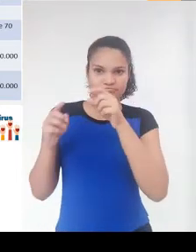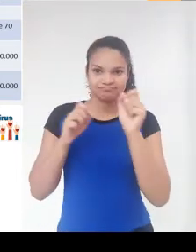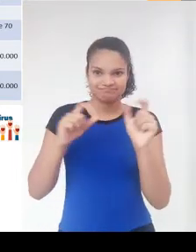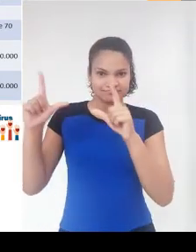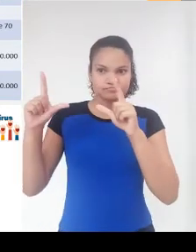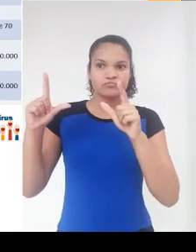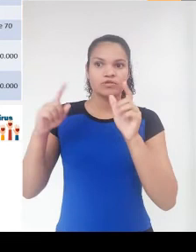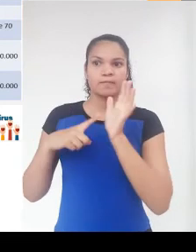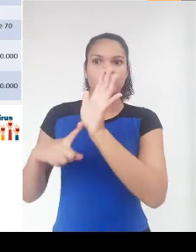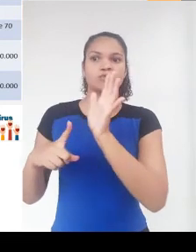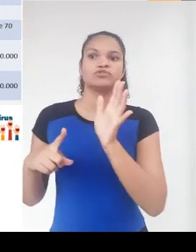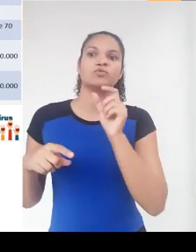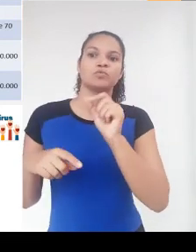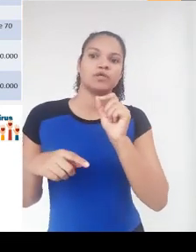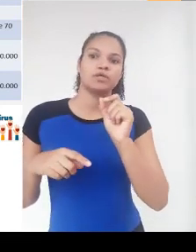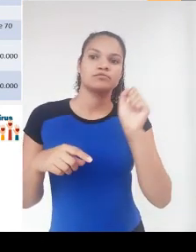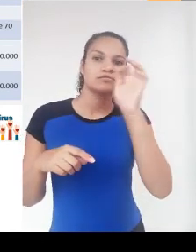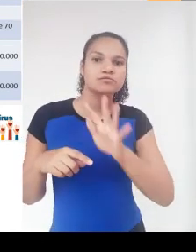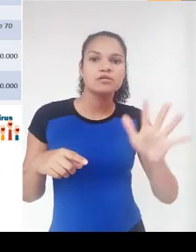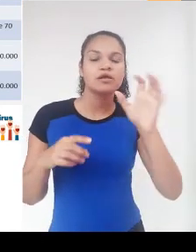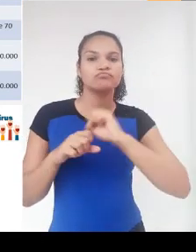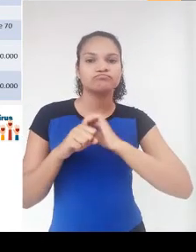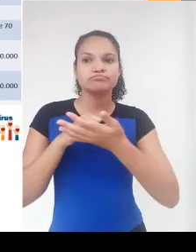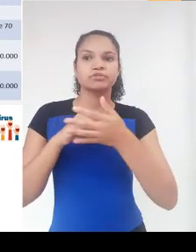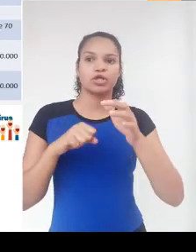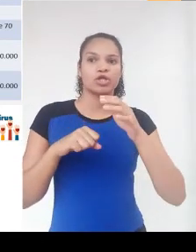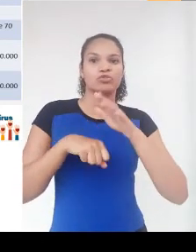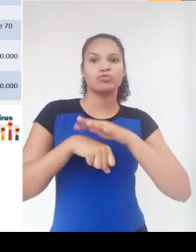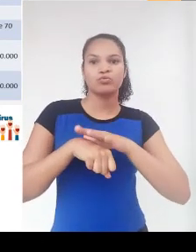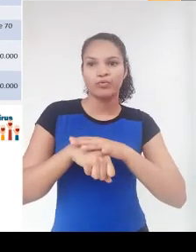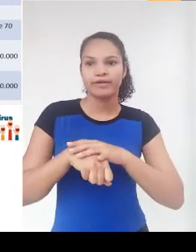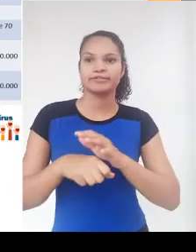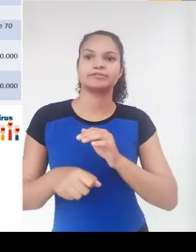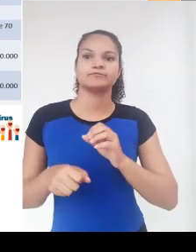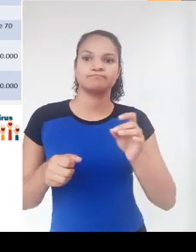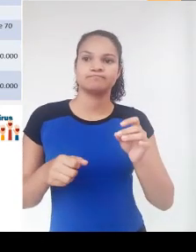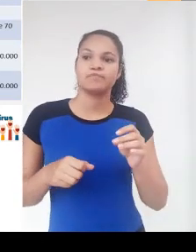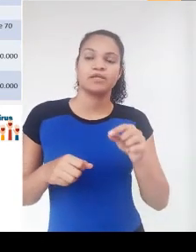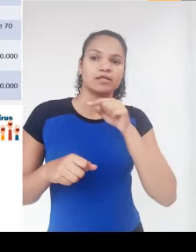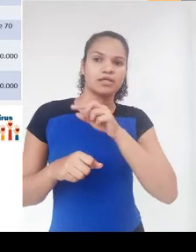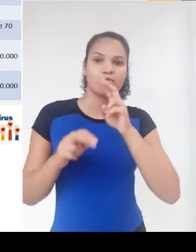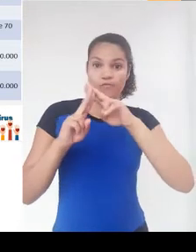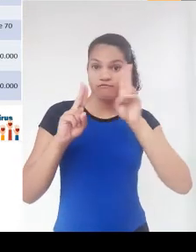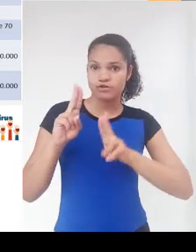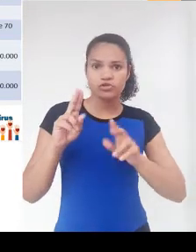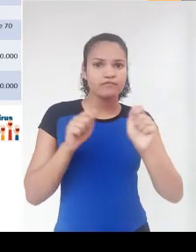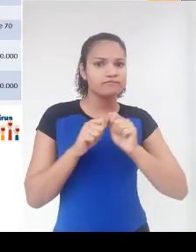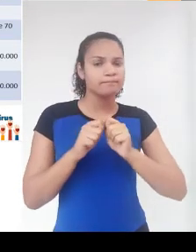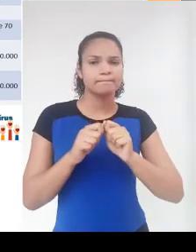Diversidade e Doenças Virais da UFRJ, agradeço aos colegas que fizeram um trabalho excelente